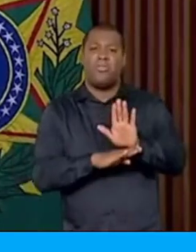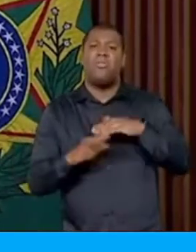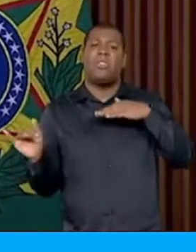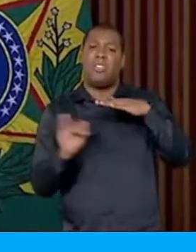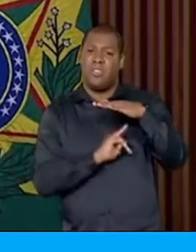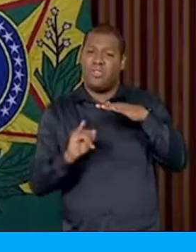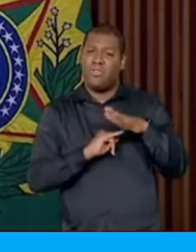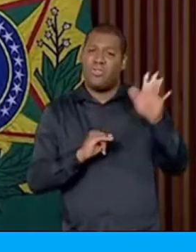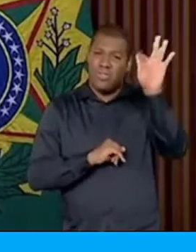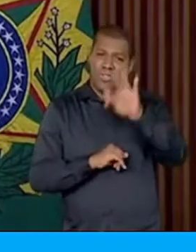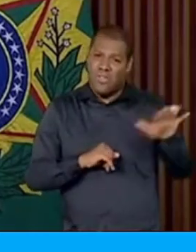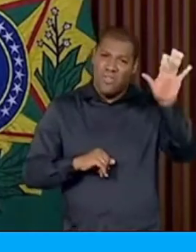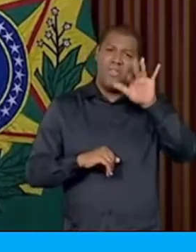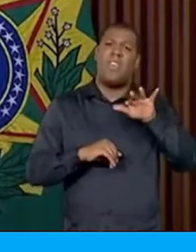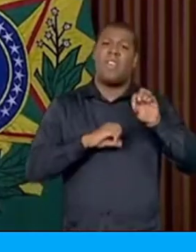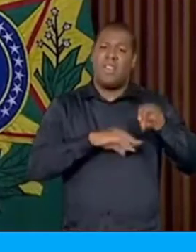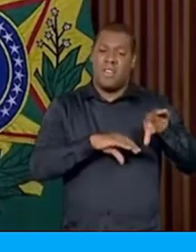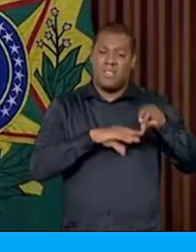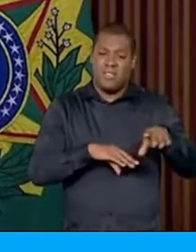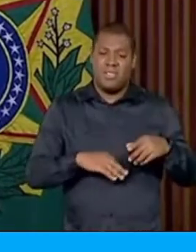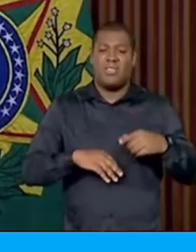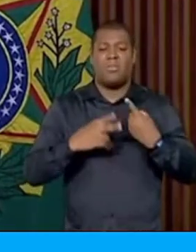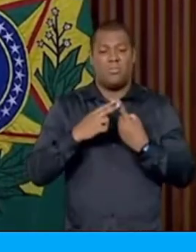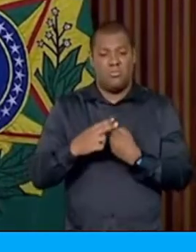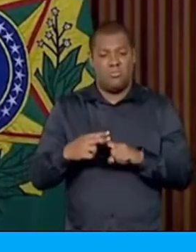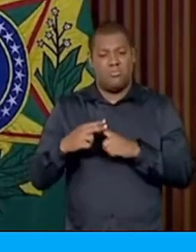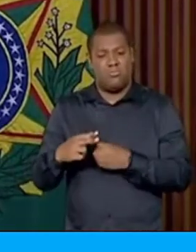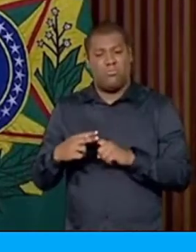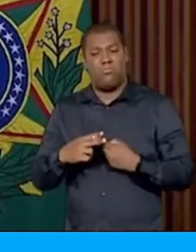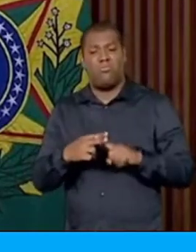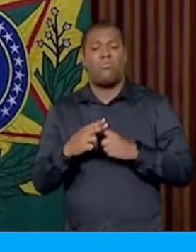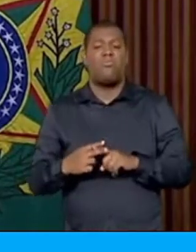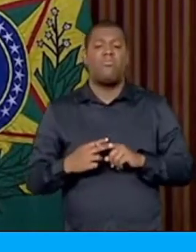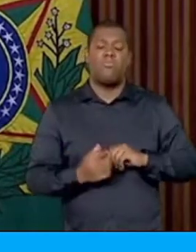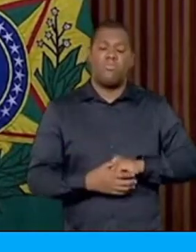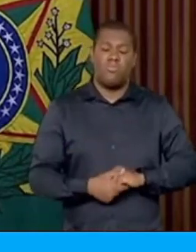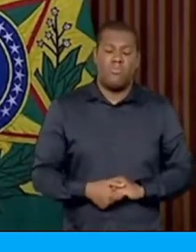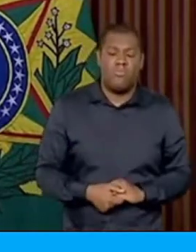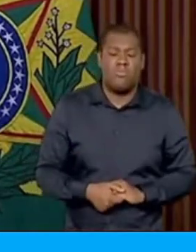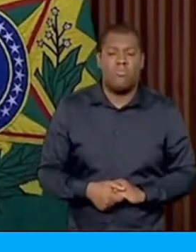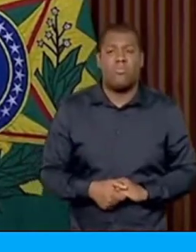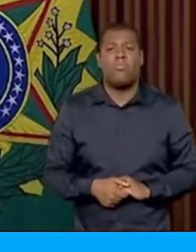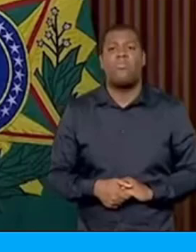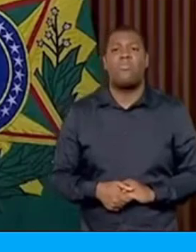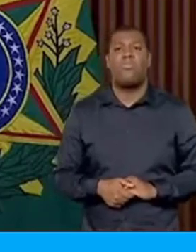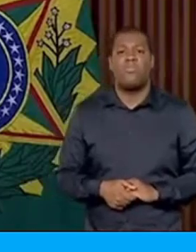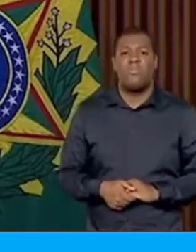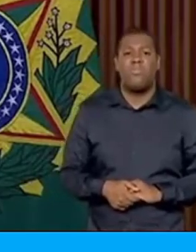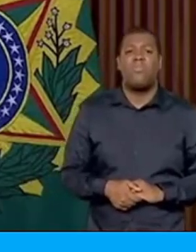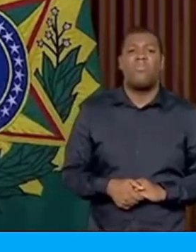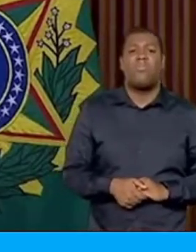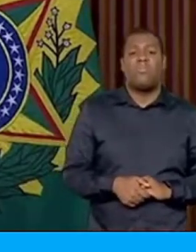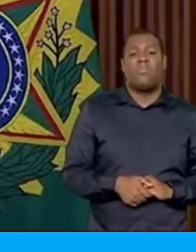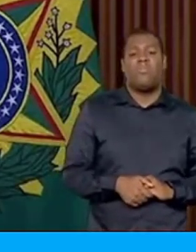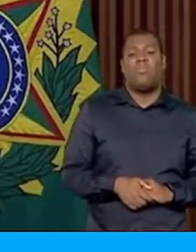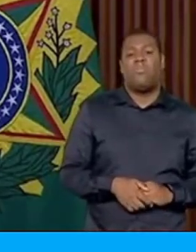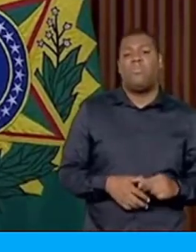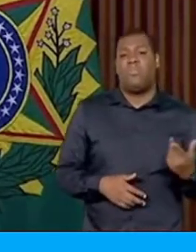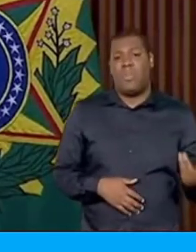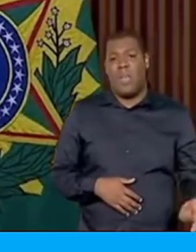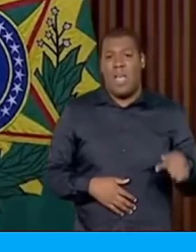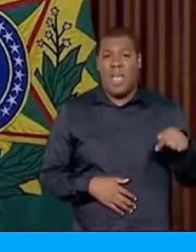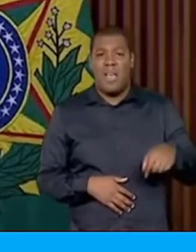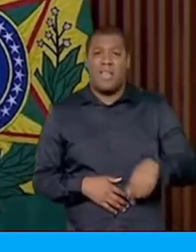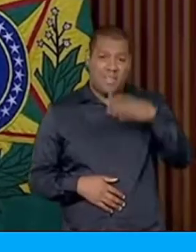prédios de universidade que estavam paralisadas. Todo mundo sabe o que foi feito nesse país para que a gente recuperasse o